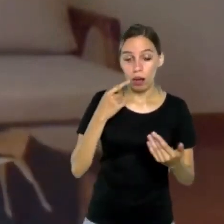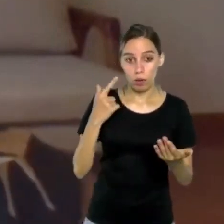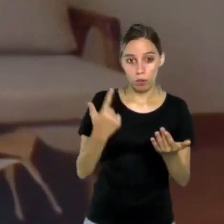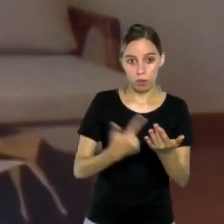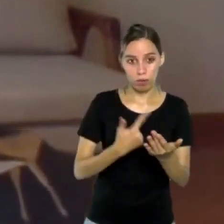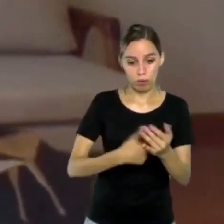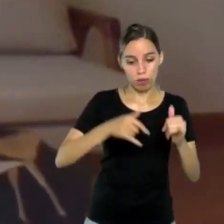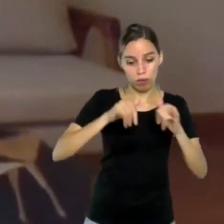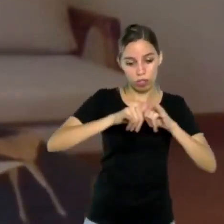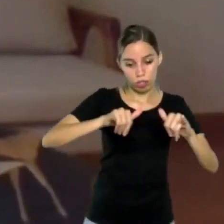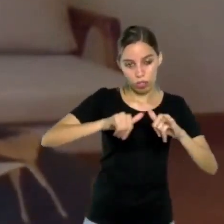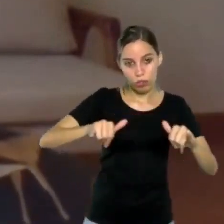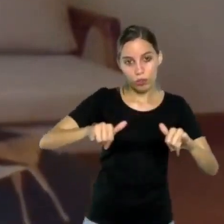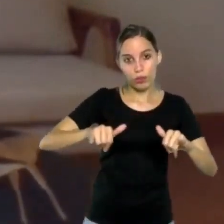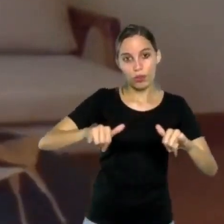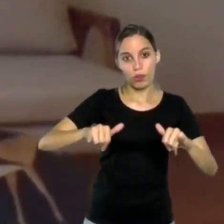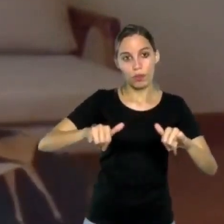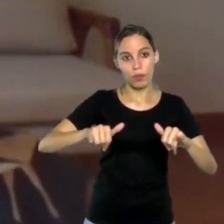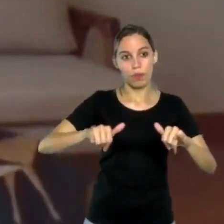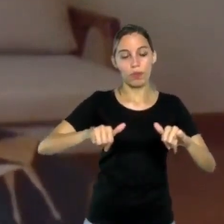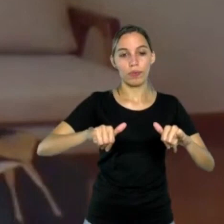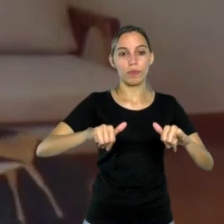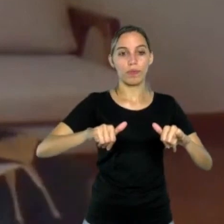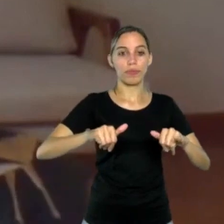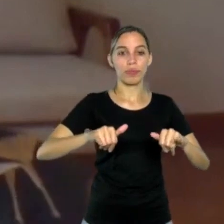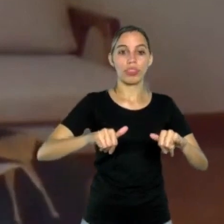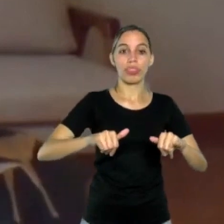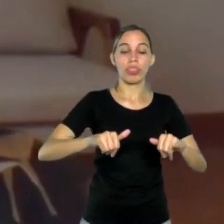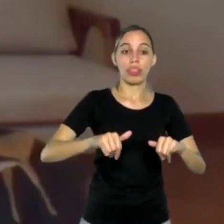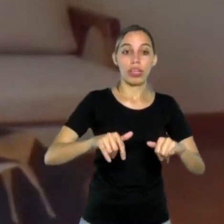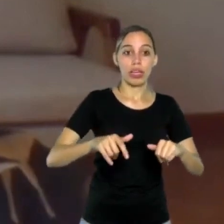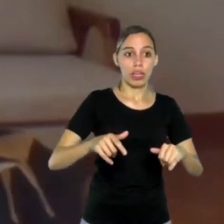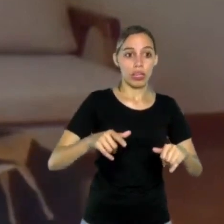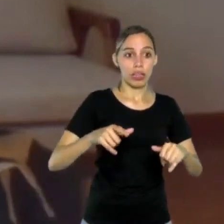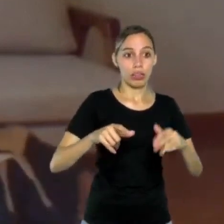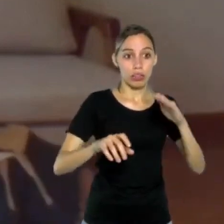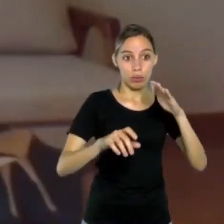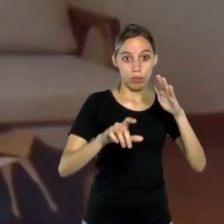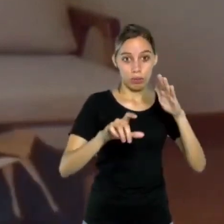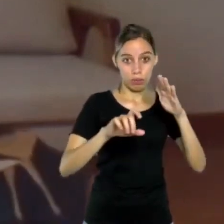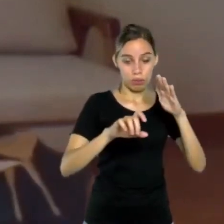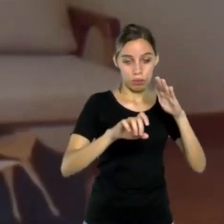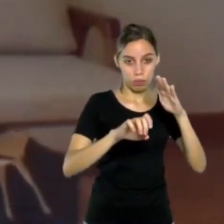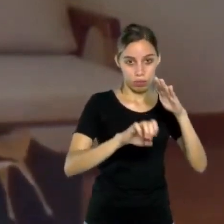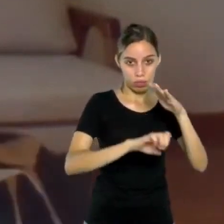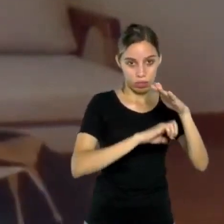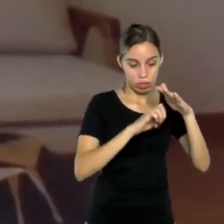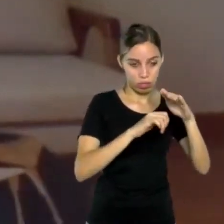Dentes, quanto A Curva Infinita, estão à venda no site da Editora Urutau,